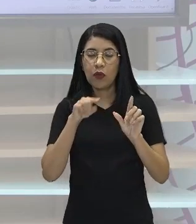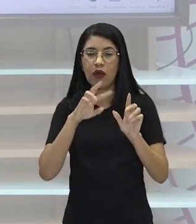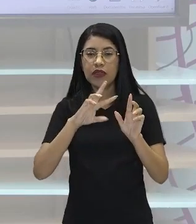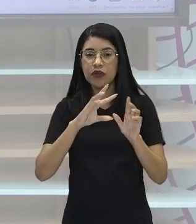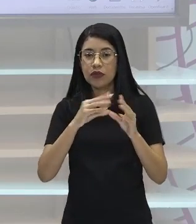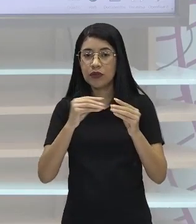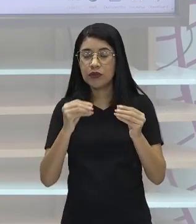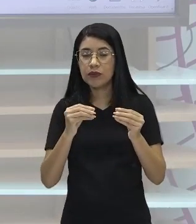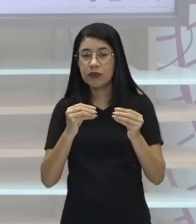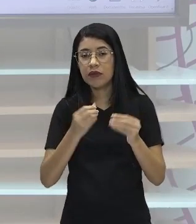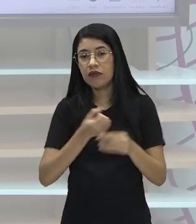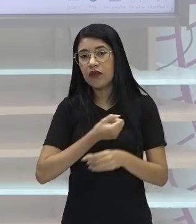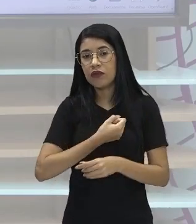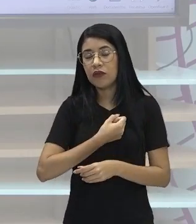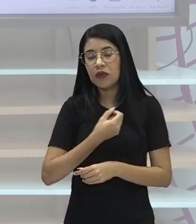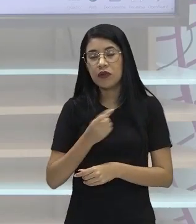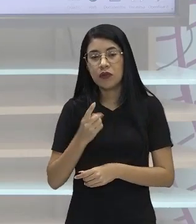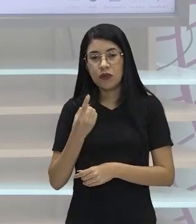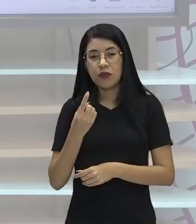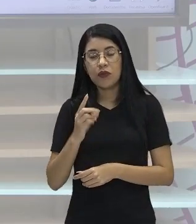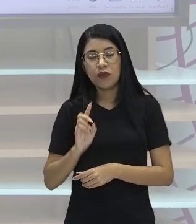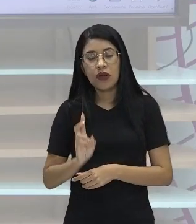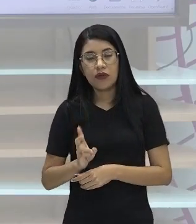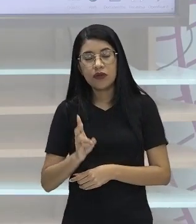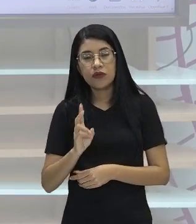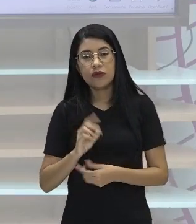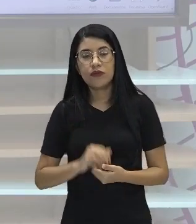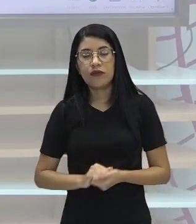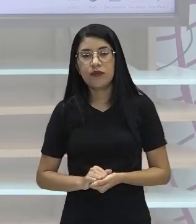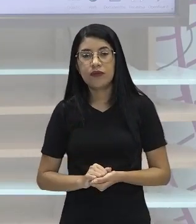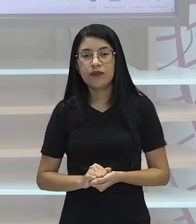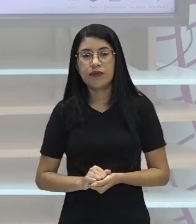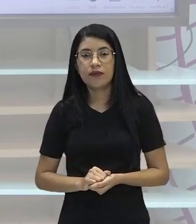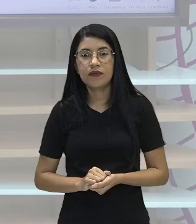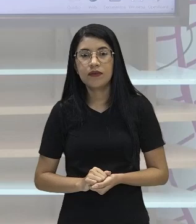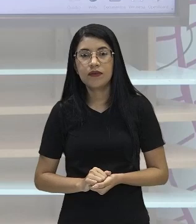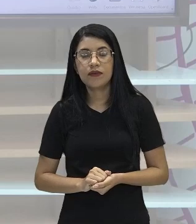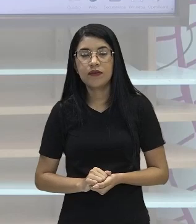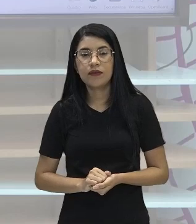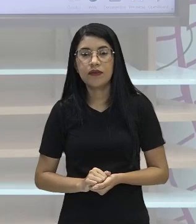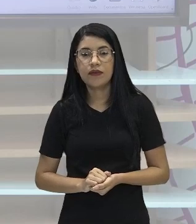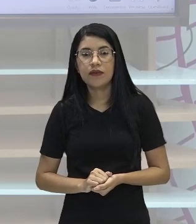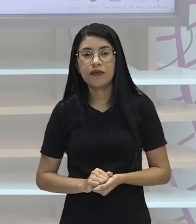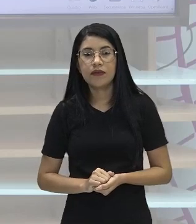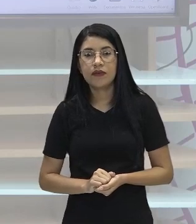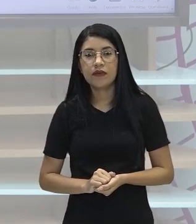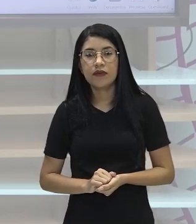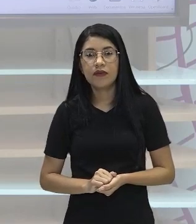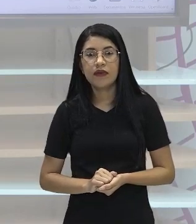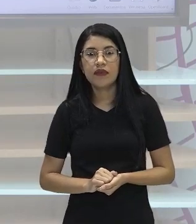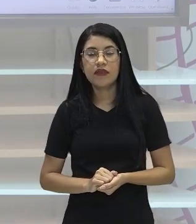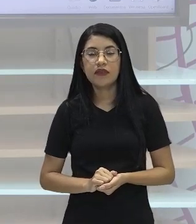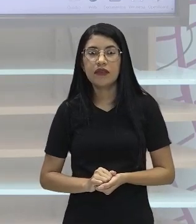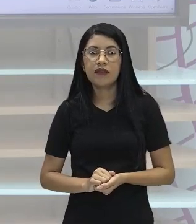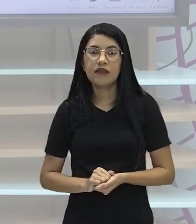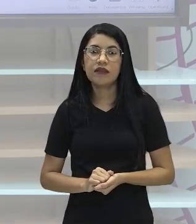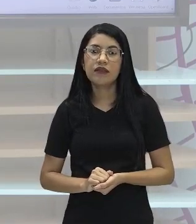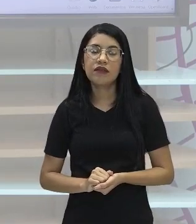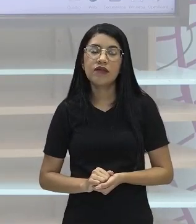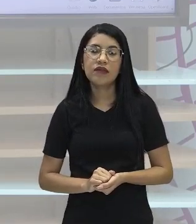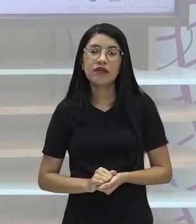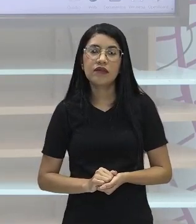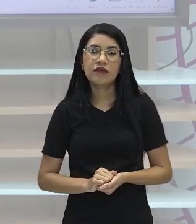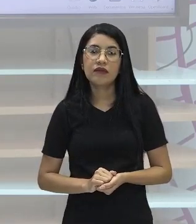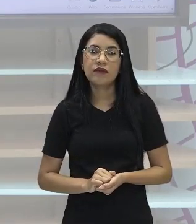número, que é uma propriedade que você pode também ir por este lado. Beleza? Vamos ver agora